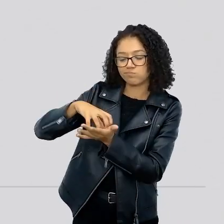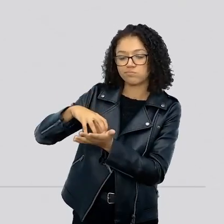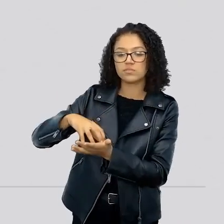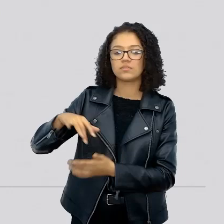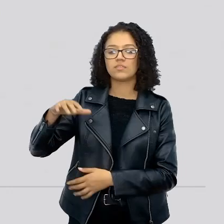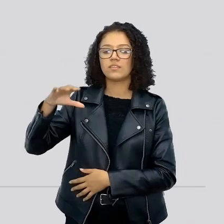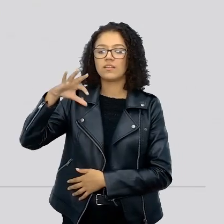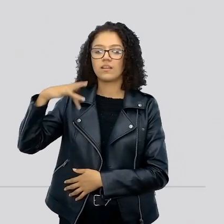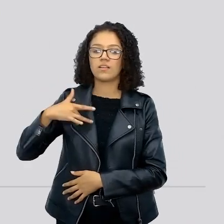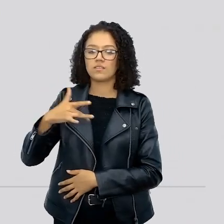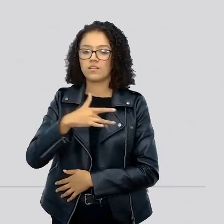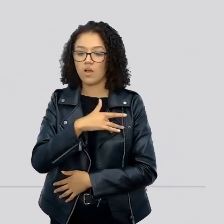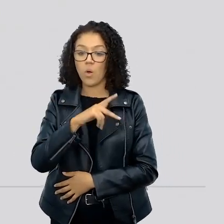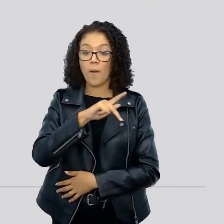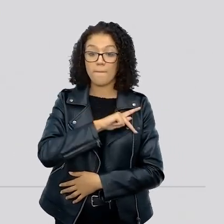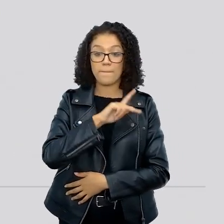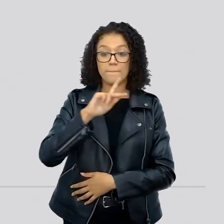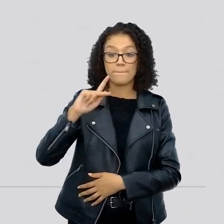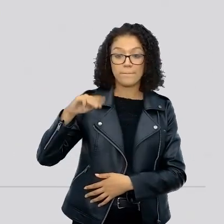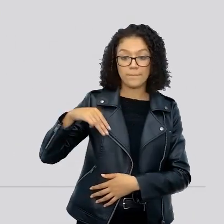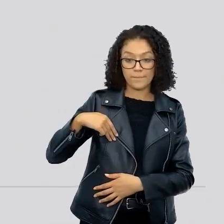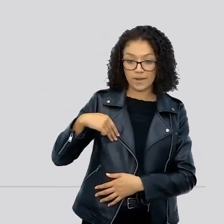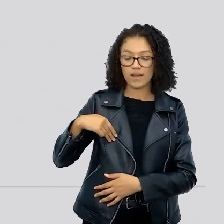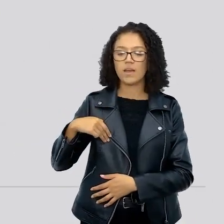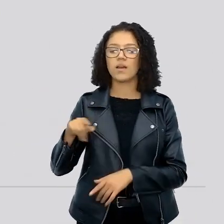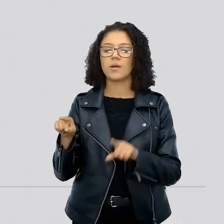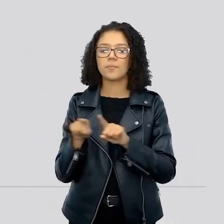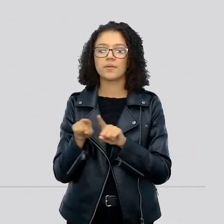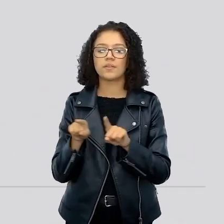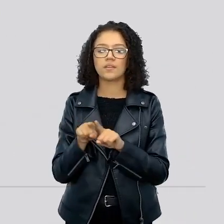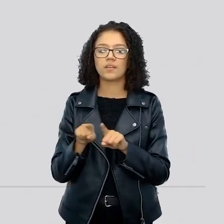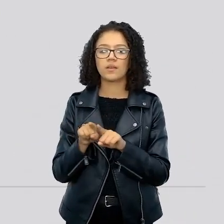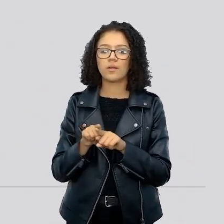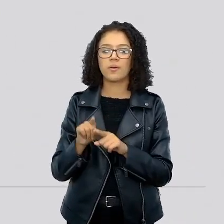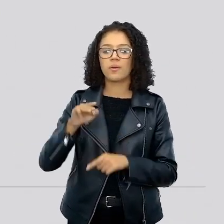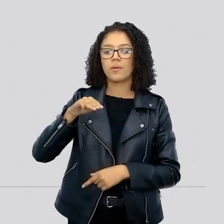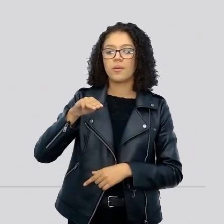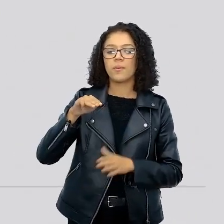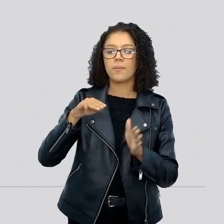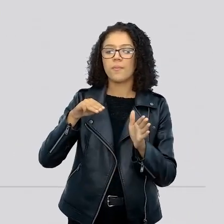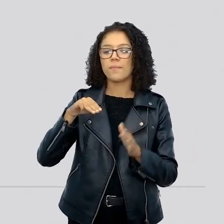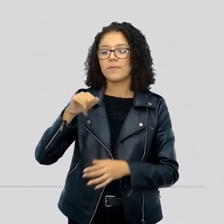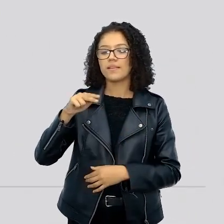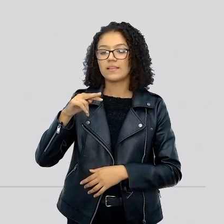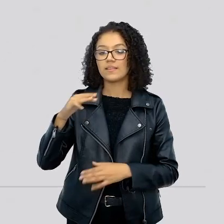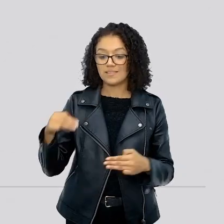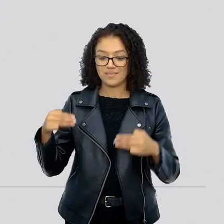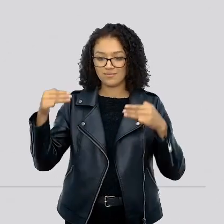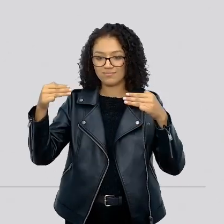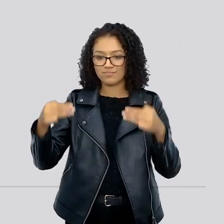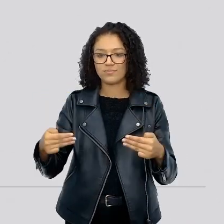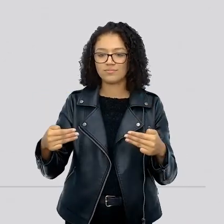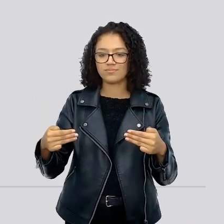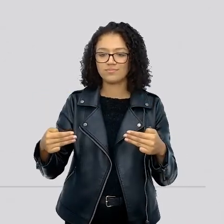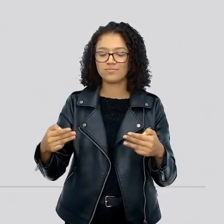Polícia Civil e Militar, eu tenho Ministério Público, né? Então, esse sistema, ele